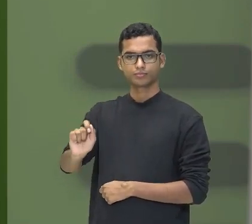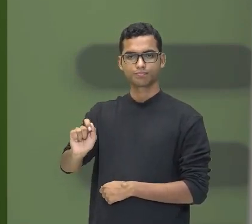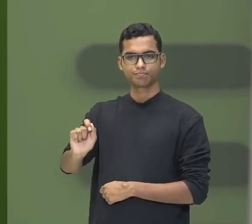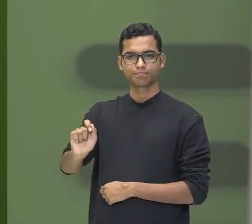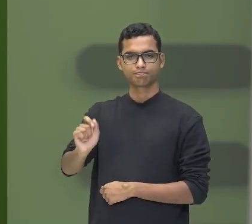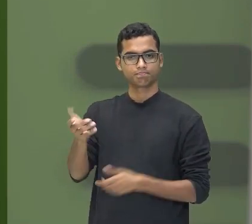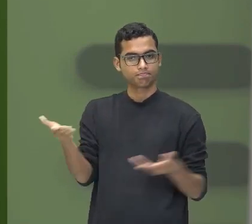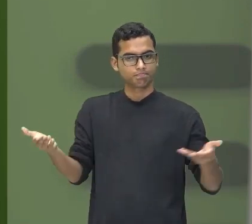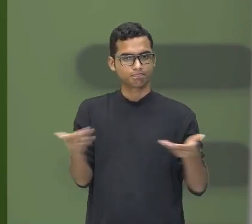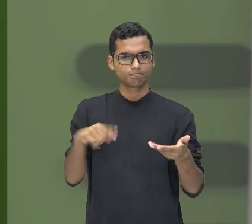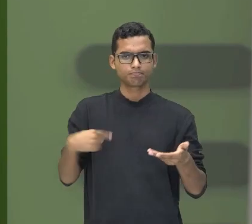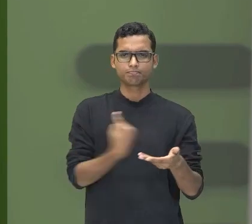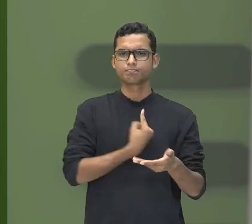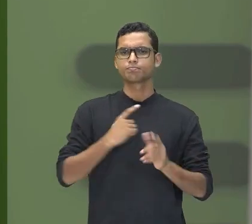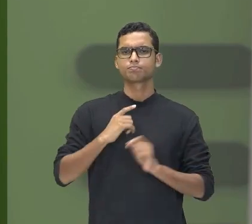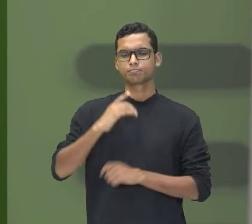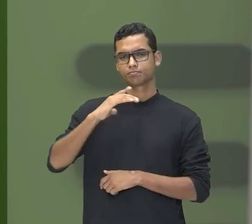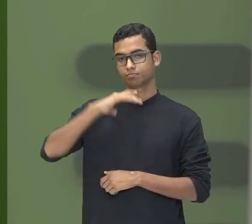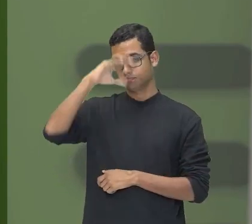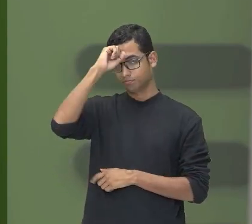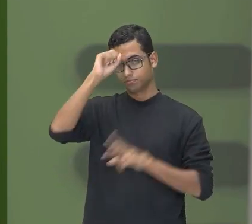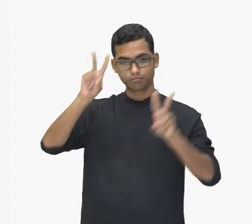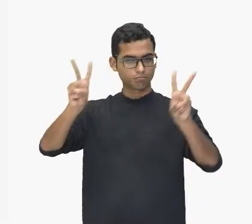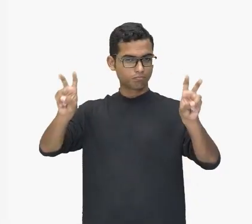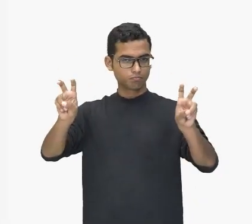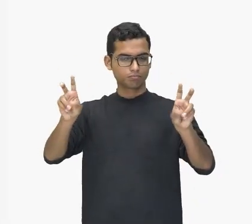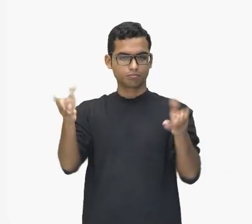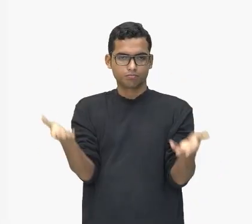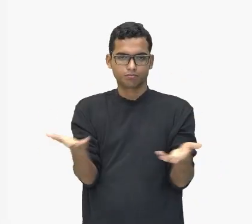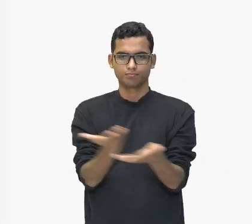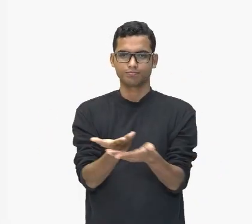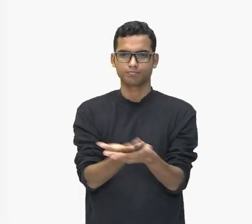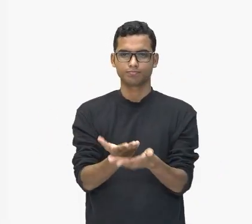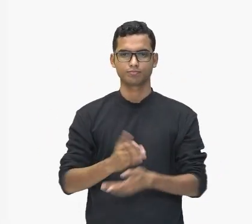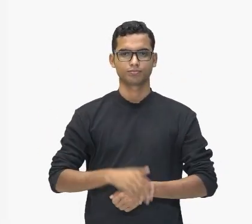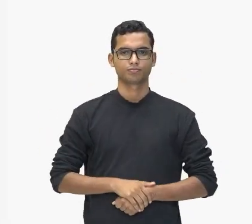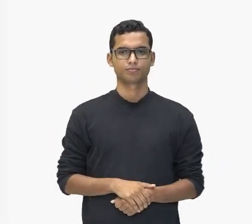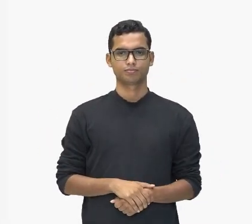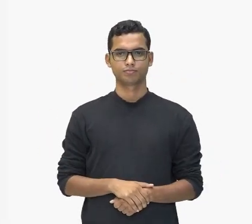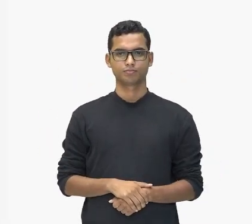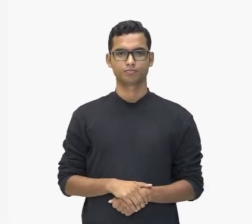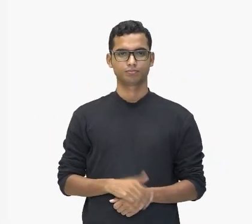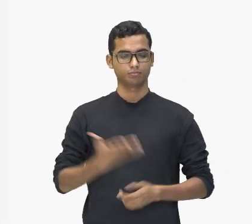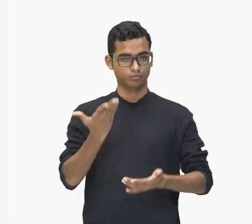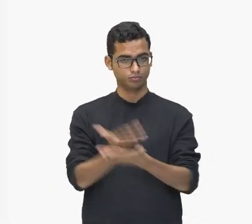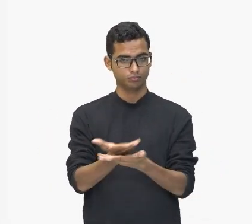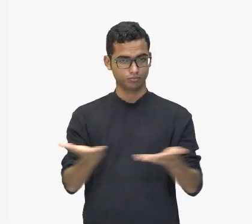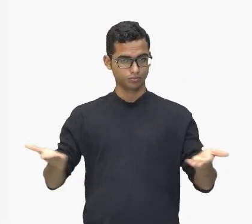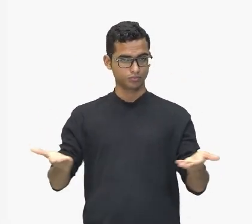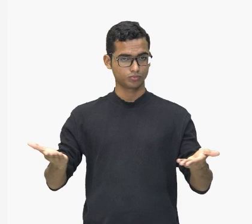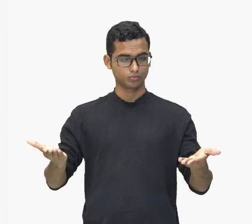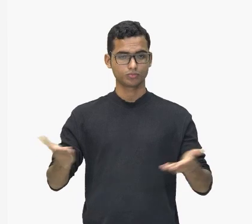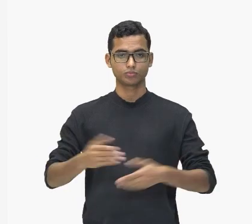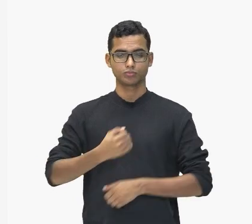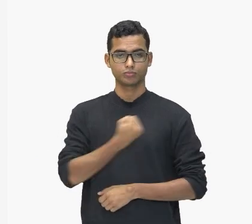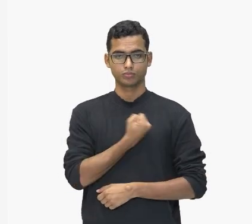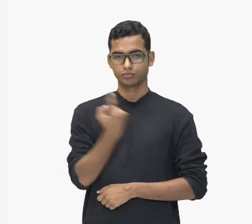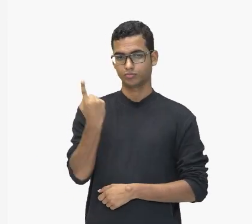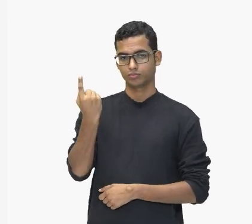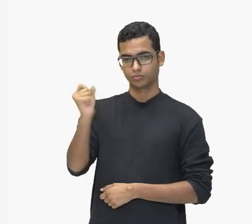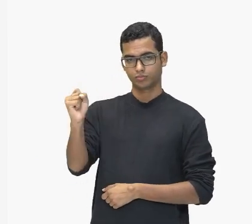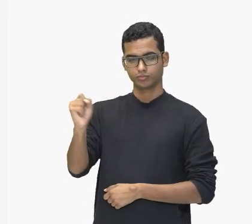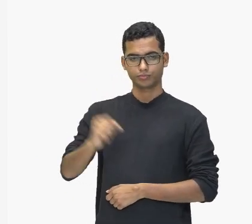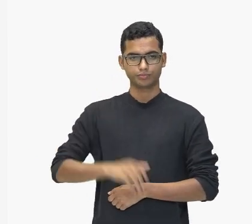agora vamos conhecer o nosso objeto de conhecimento. Objeto de conhecimento da aula